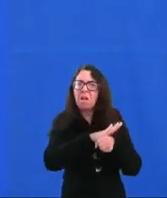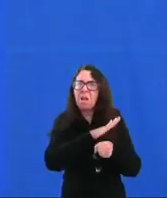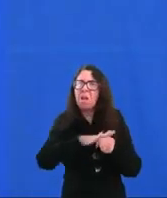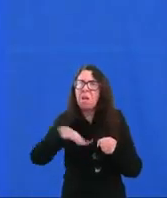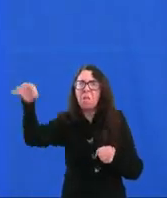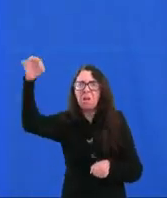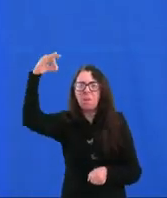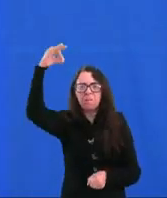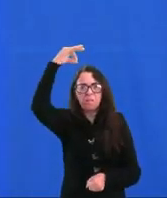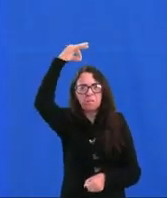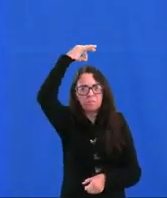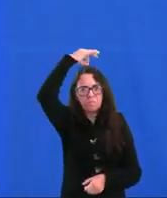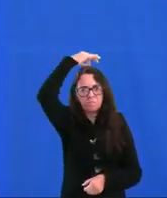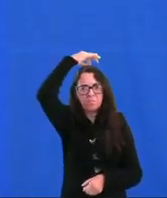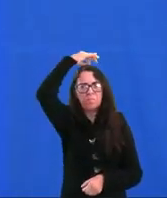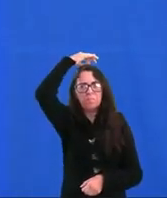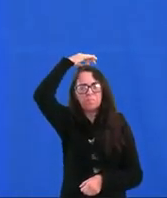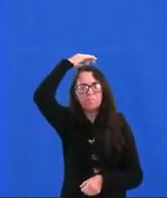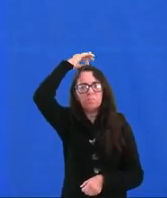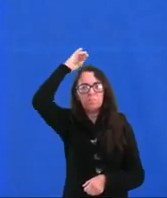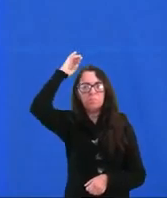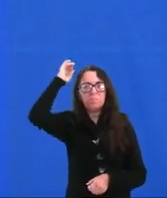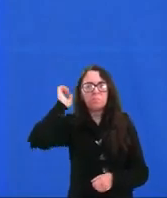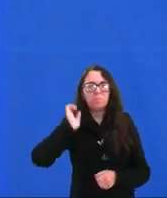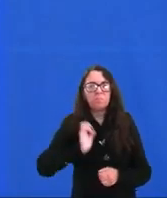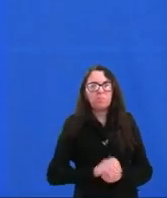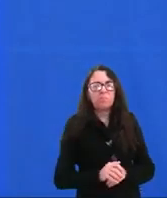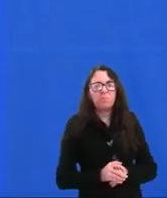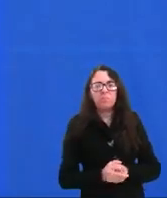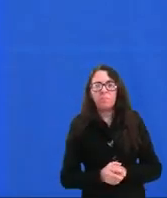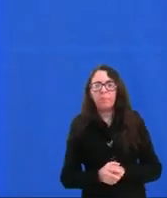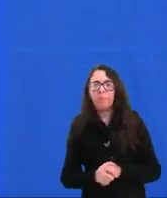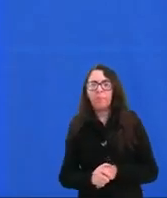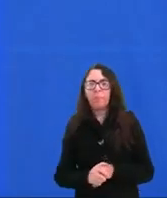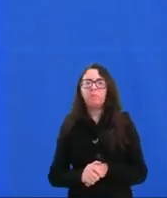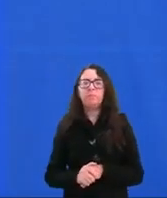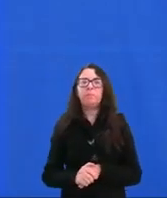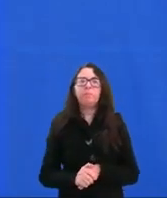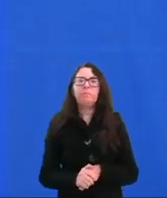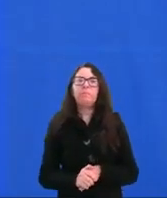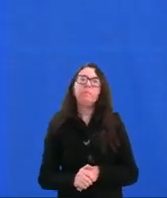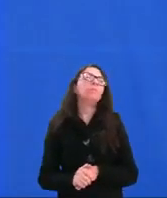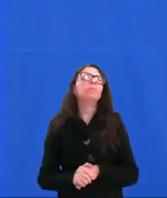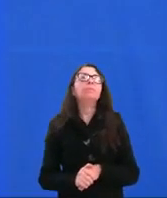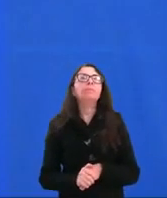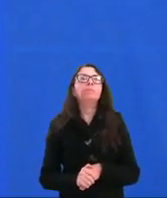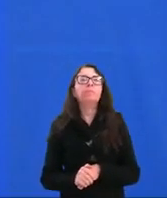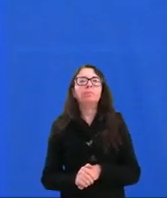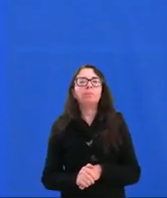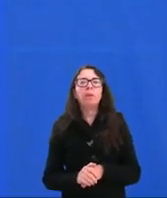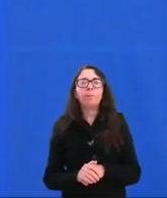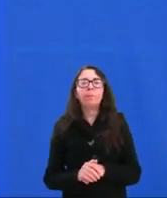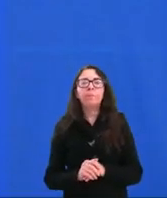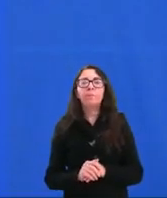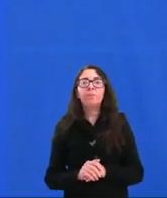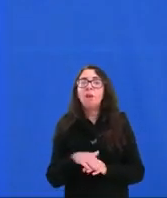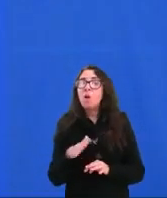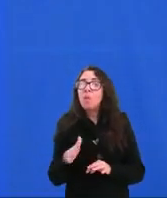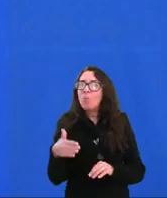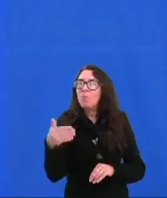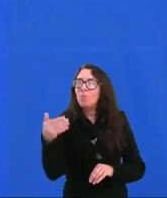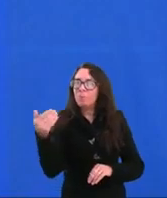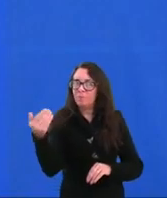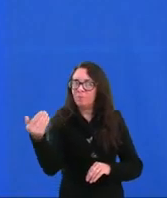arrebanhe pessoas para o Evangelho de Cristo. Quando uma igreja permite que a